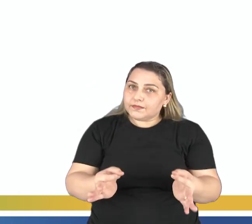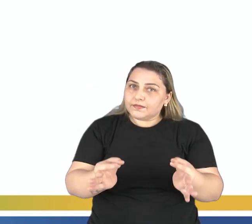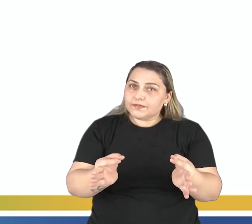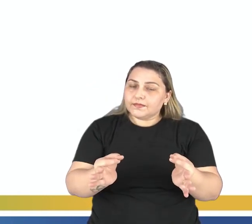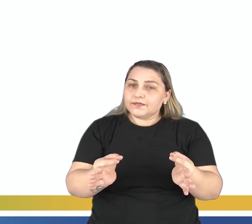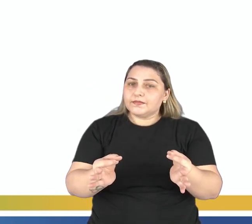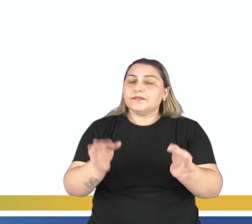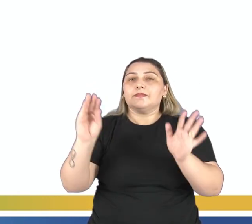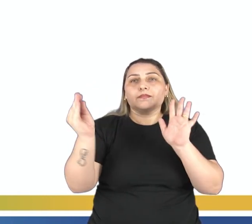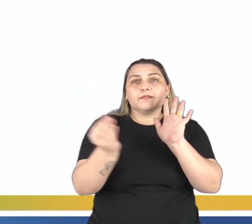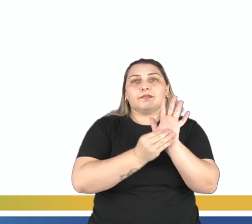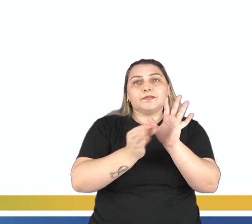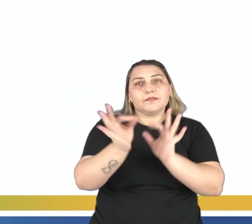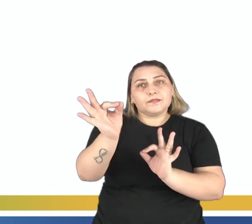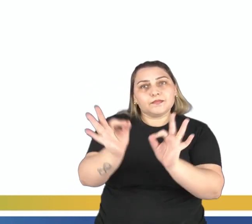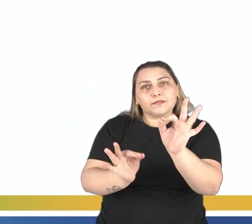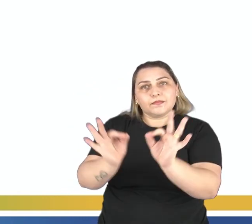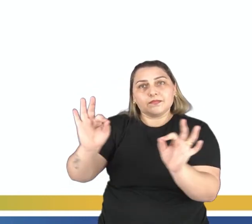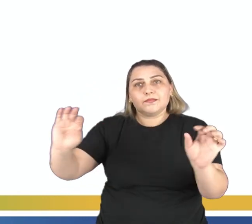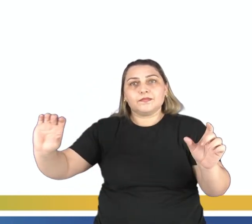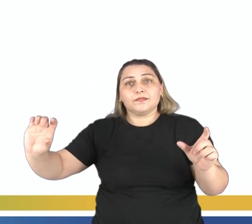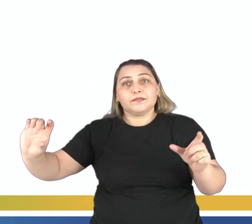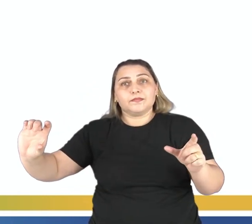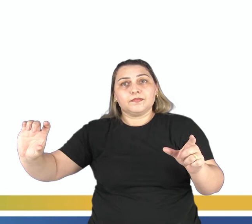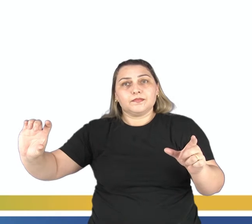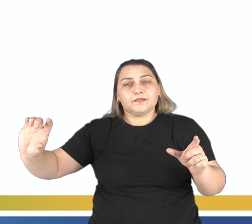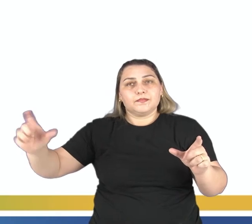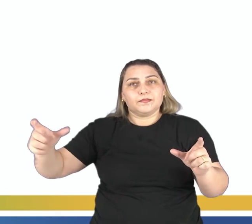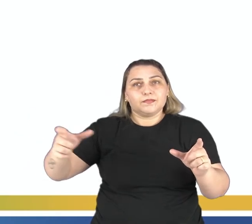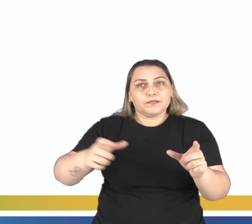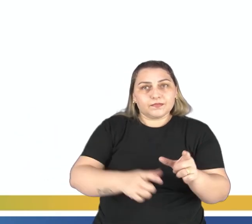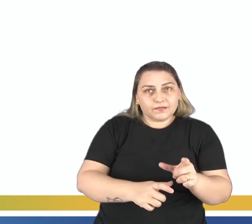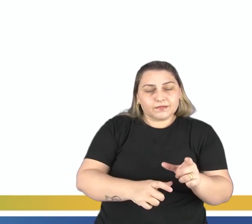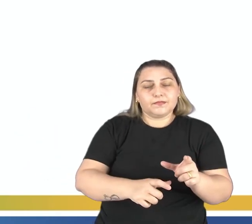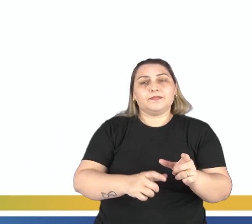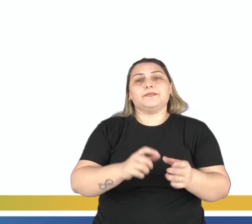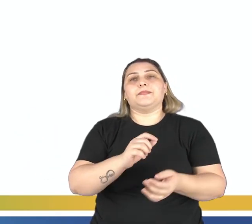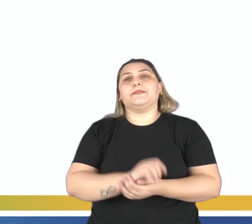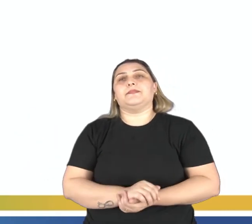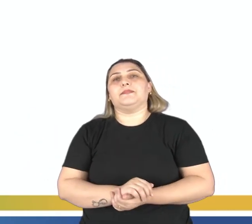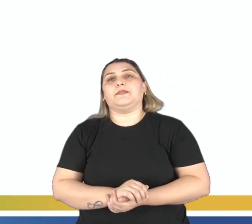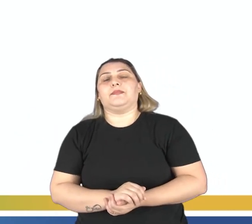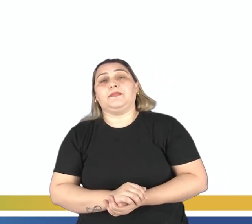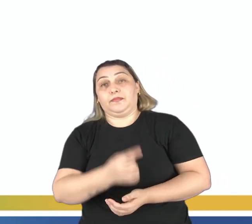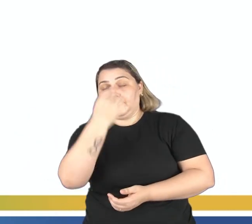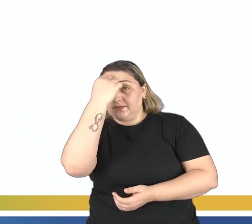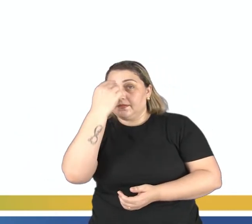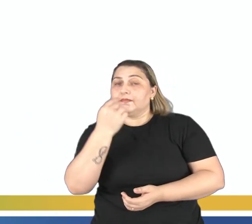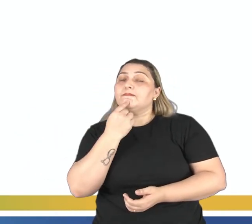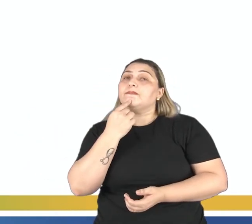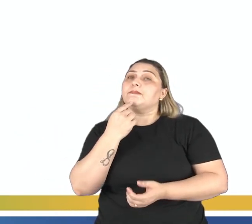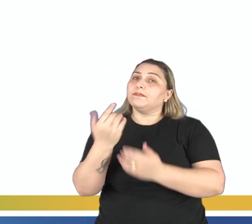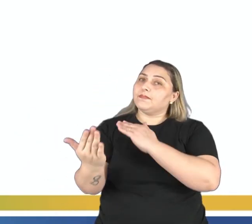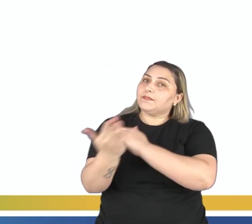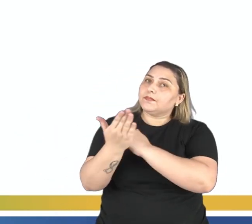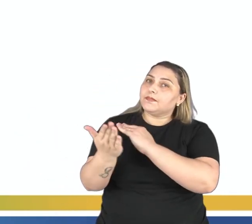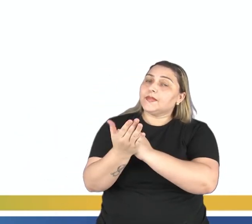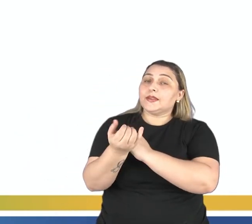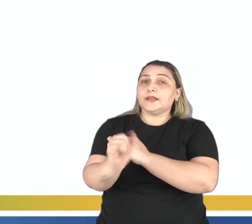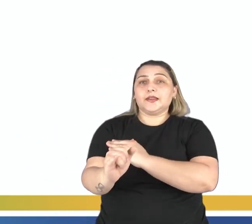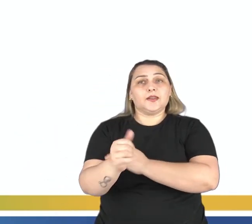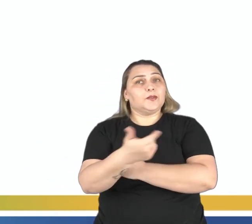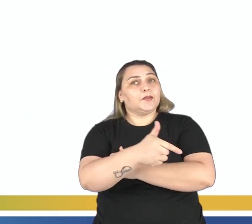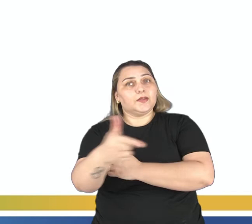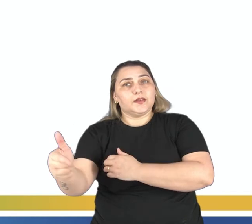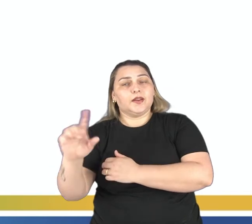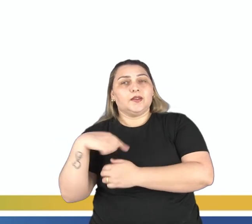nós colocamos em ordem decrescente, da maior fração para a menor. E a imagem nos auxiliou. Mas se não tivesse,